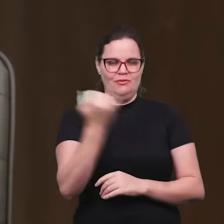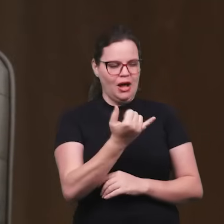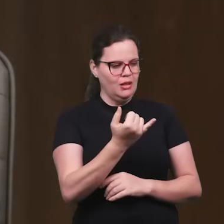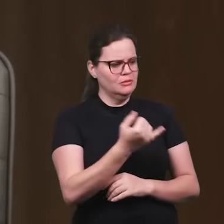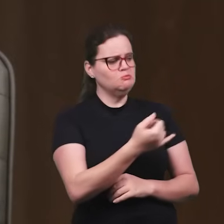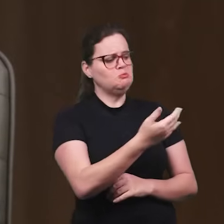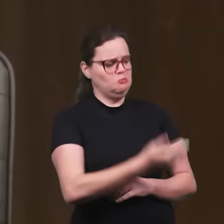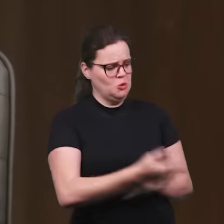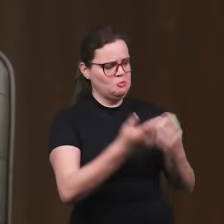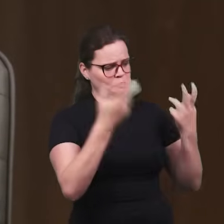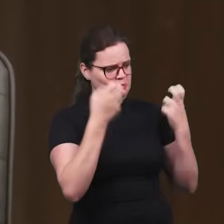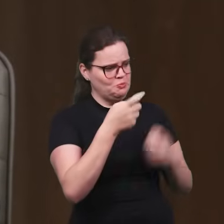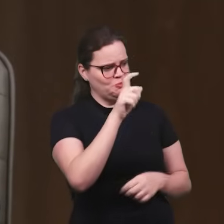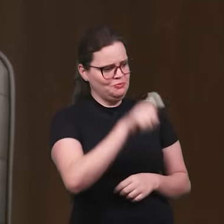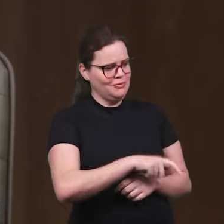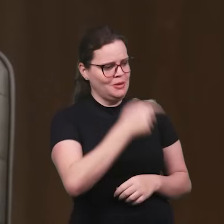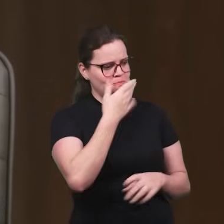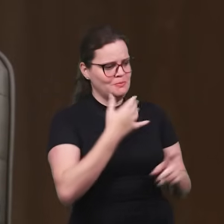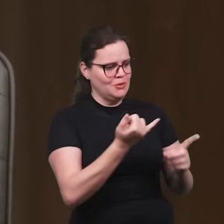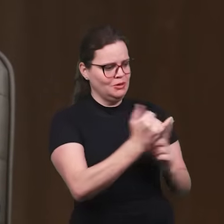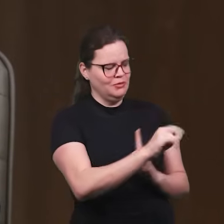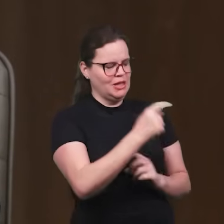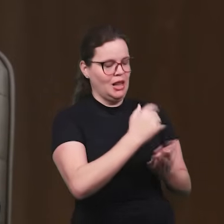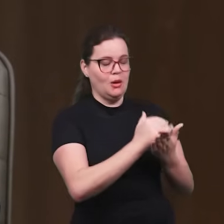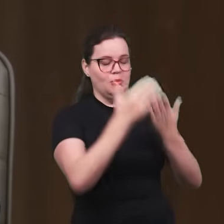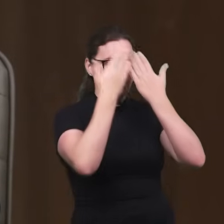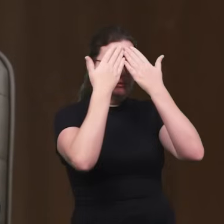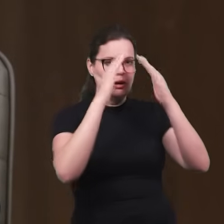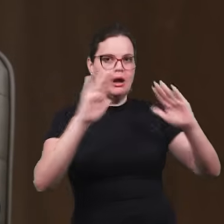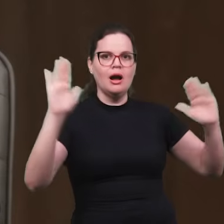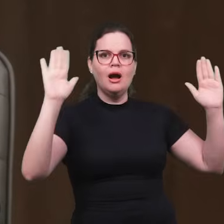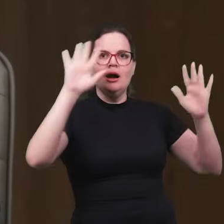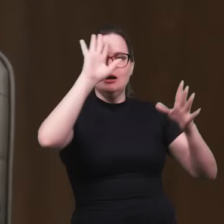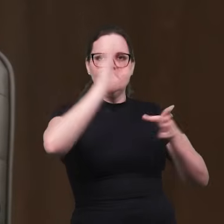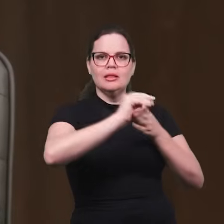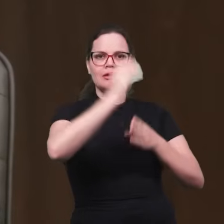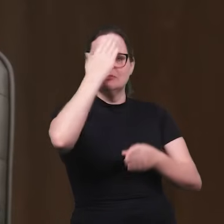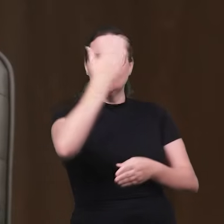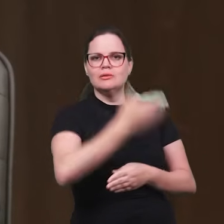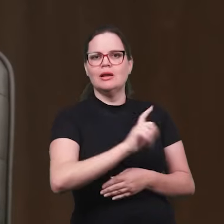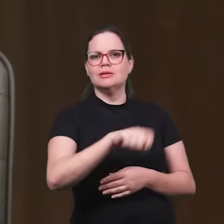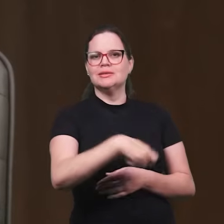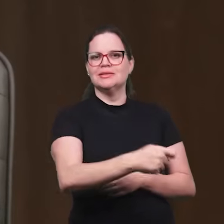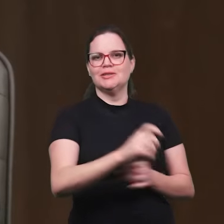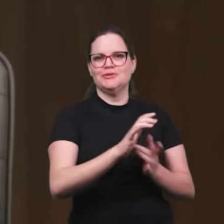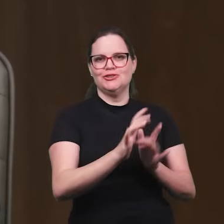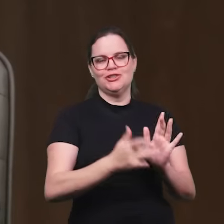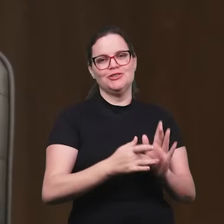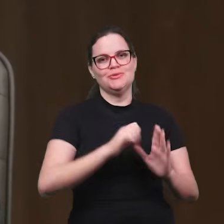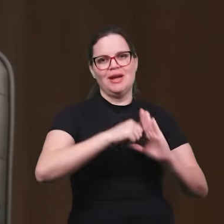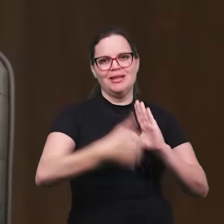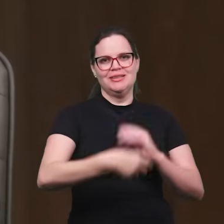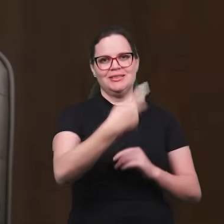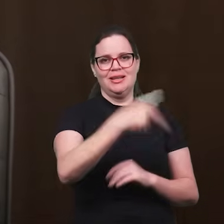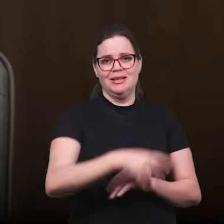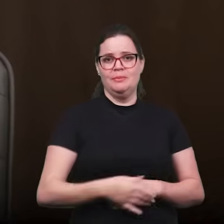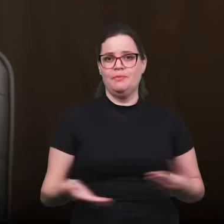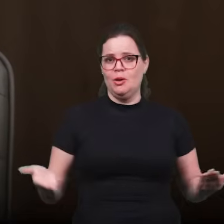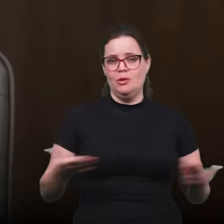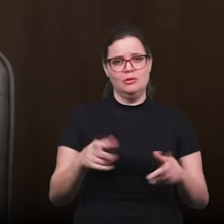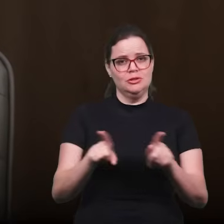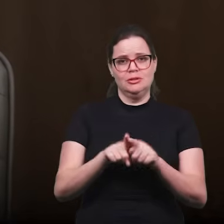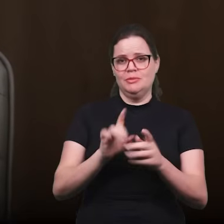és profeta, ela começou a enxergar quem Jesus realmente era. Hoje, Jesus continua